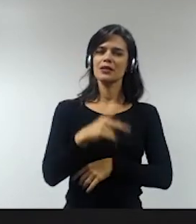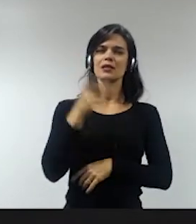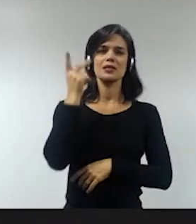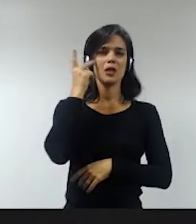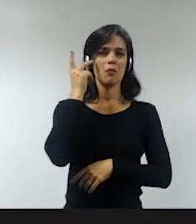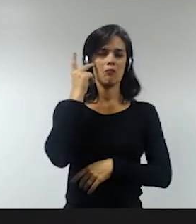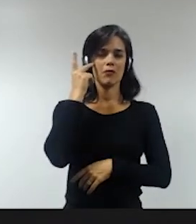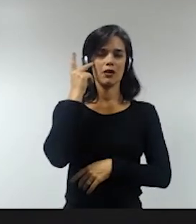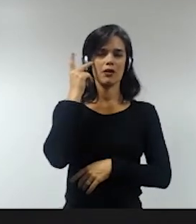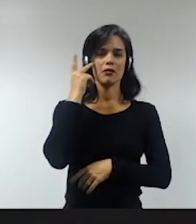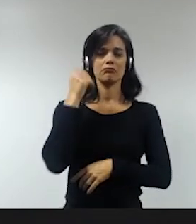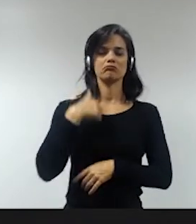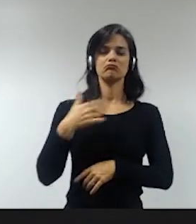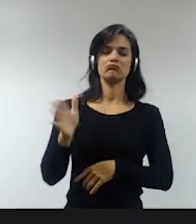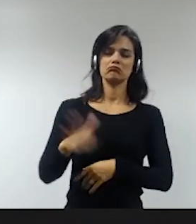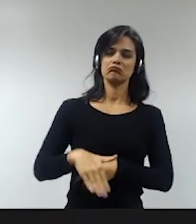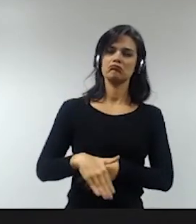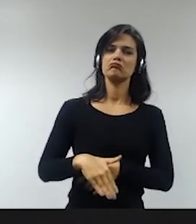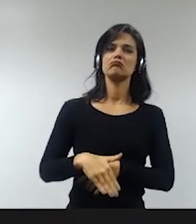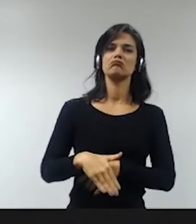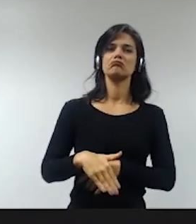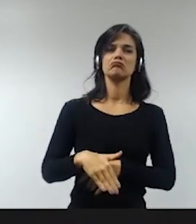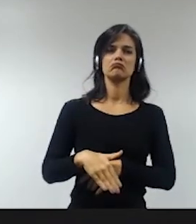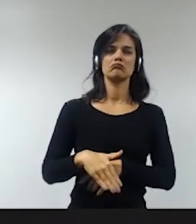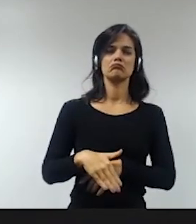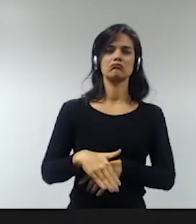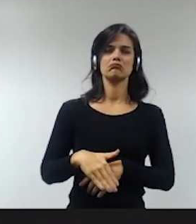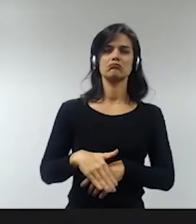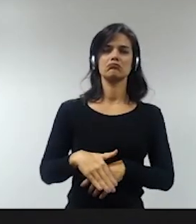Eu venho também há muito tempo